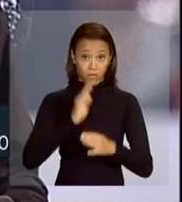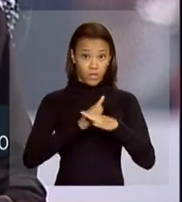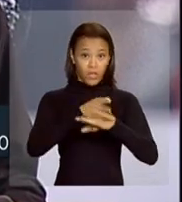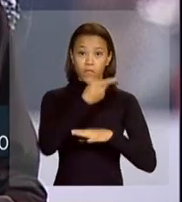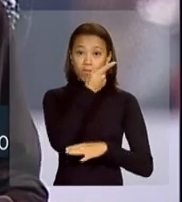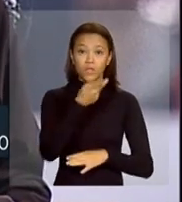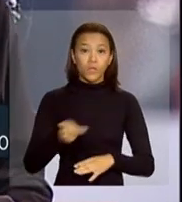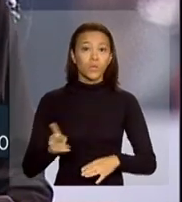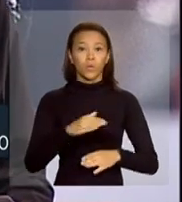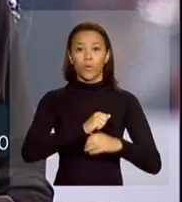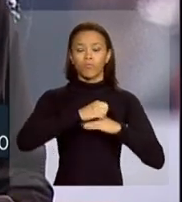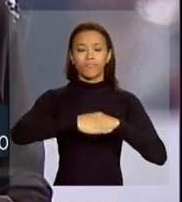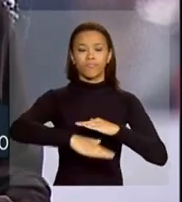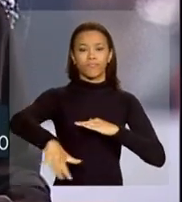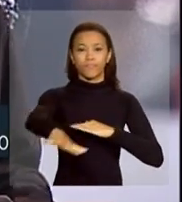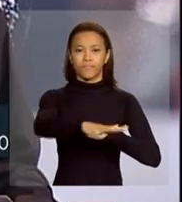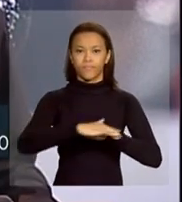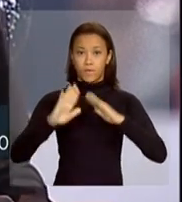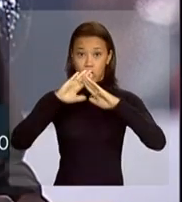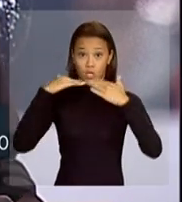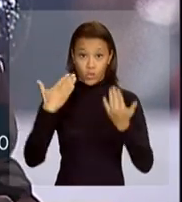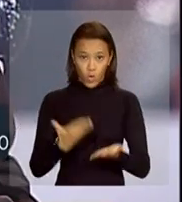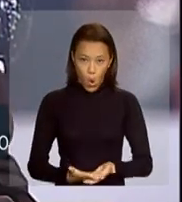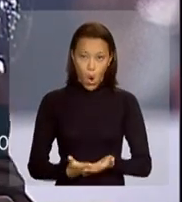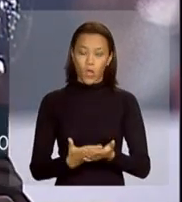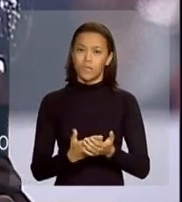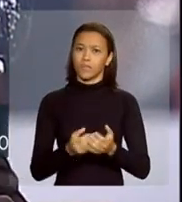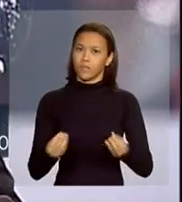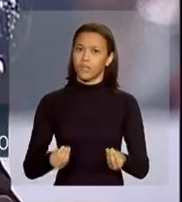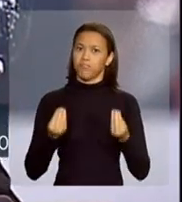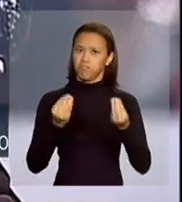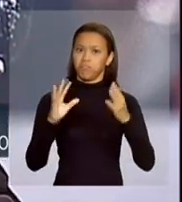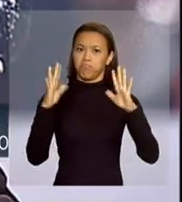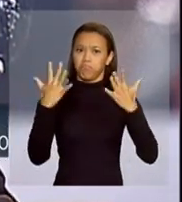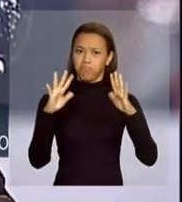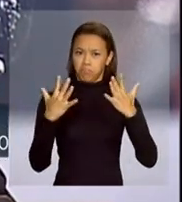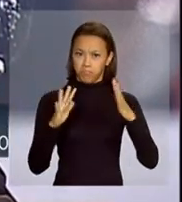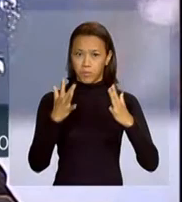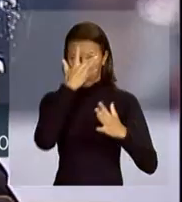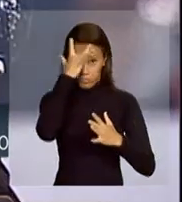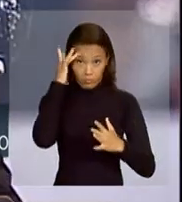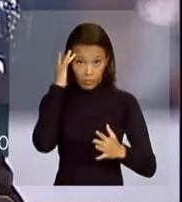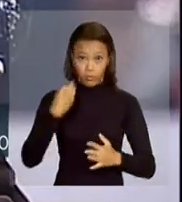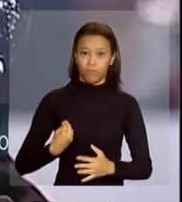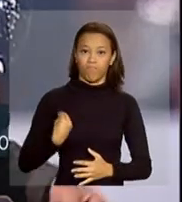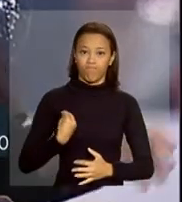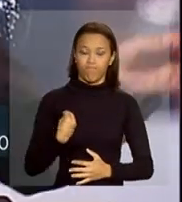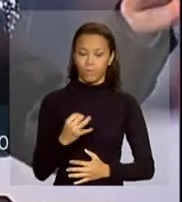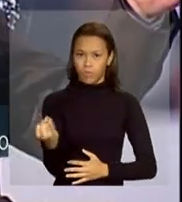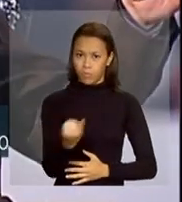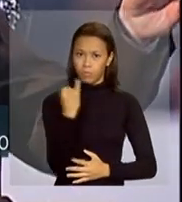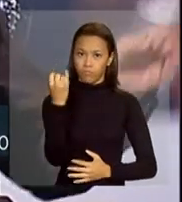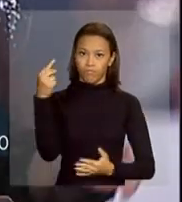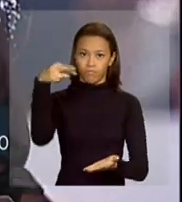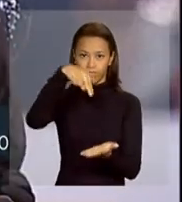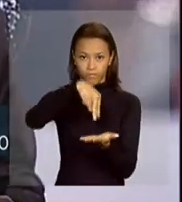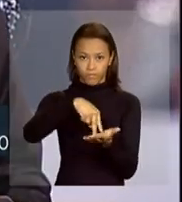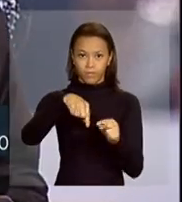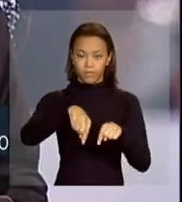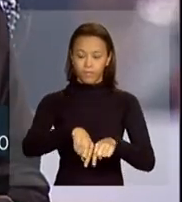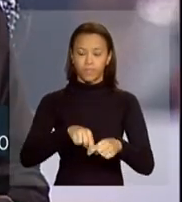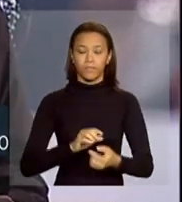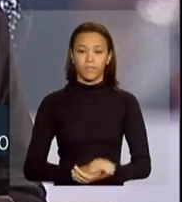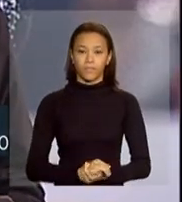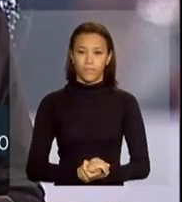pátio do colégio naturalmente homenageou os dois sacerdotes estadistas que subindo